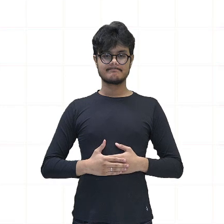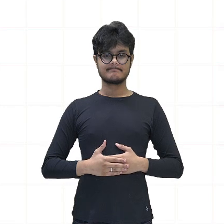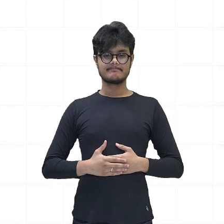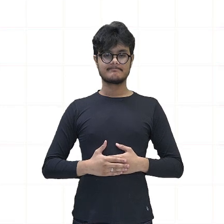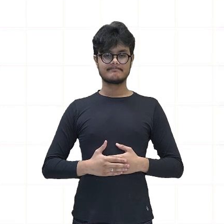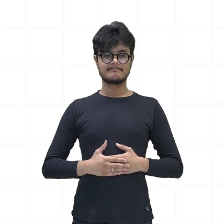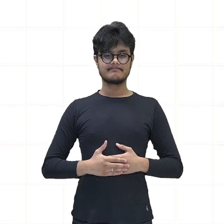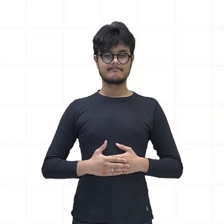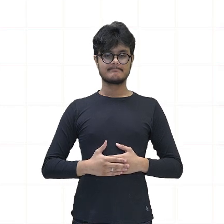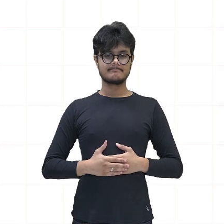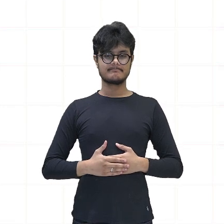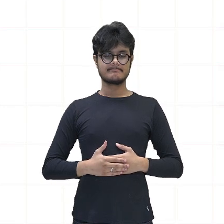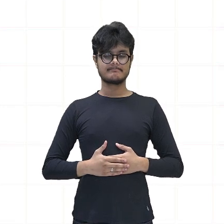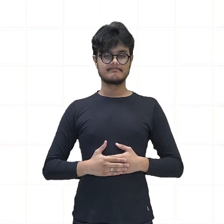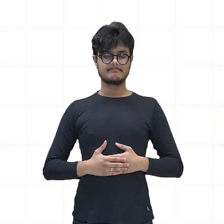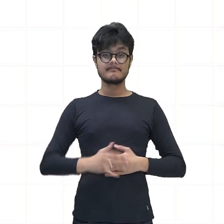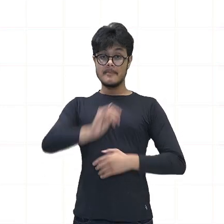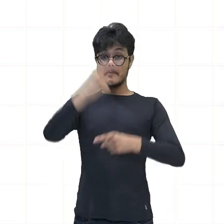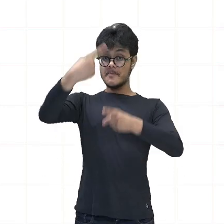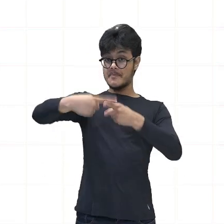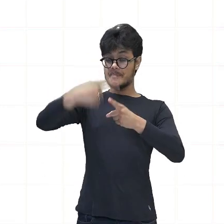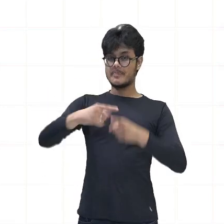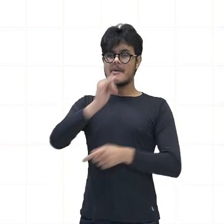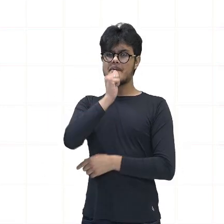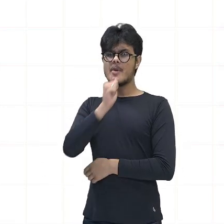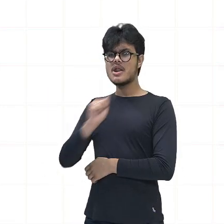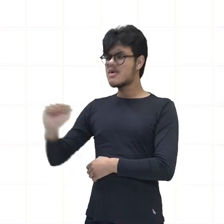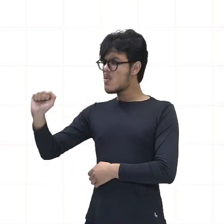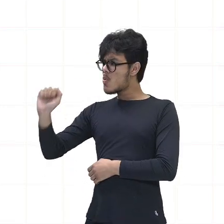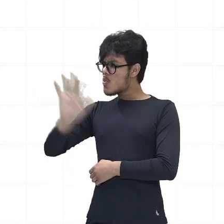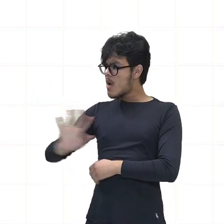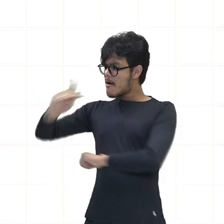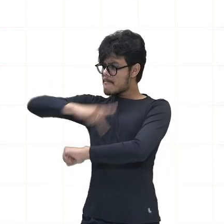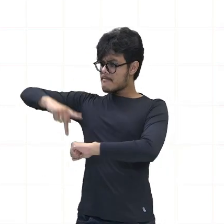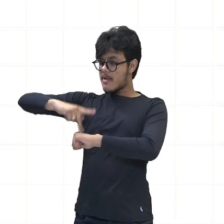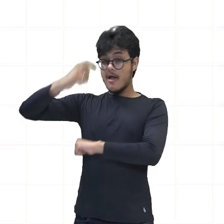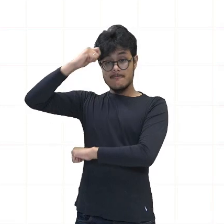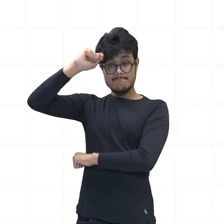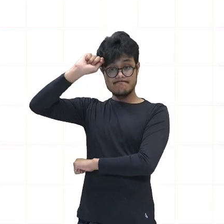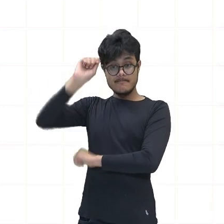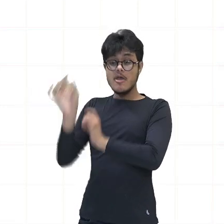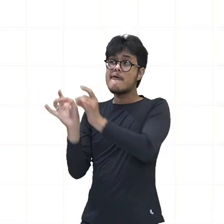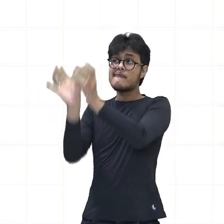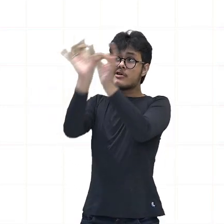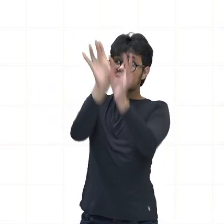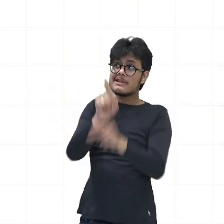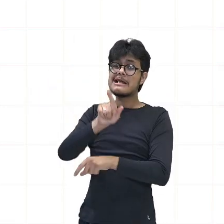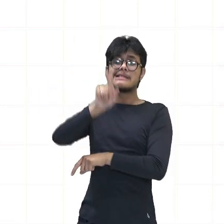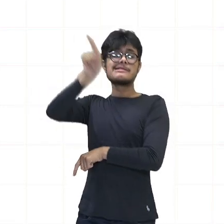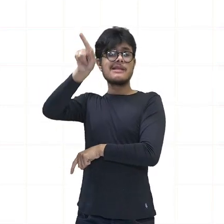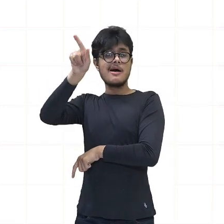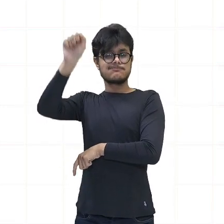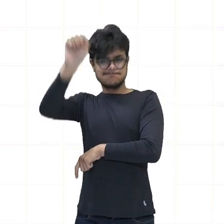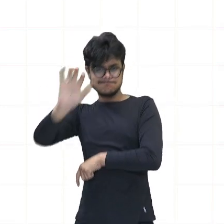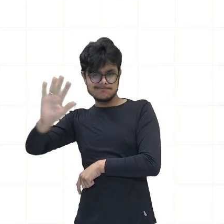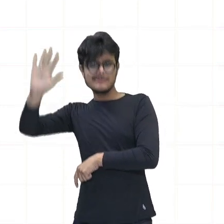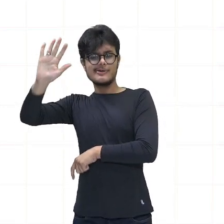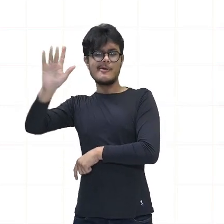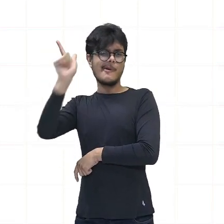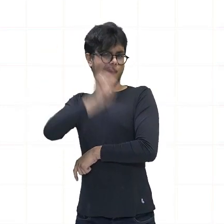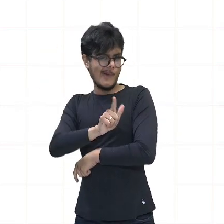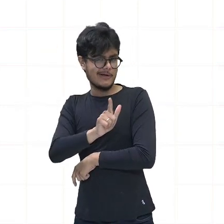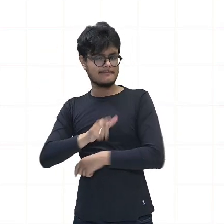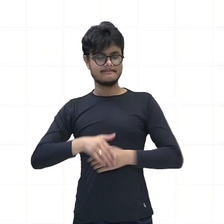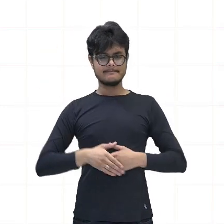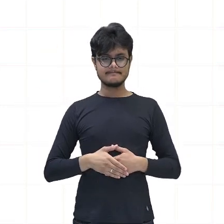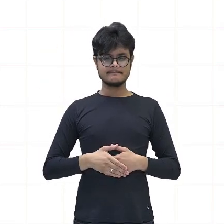isso facilitava o transporte para levar o açúcar produzido aqui no Brasil para o mercado europeu. E